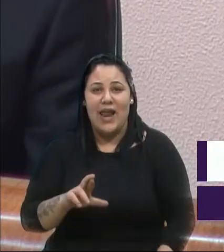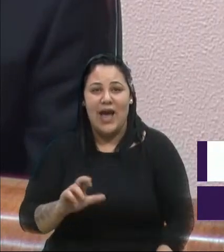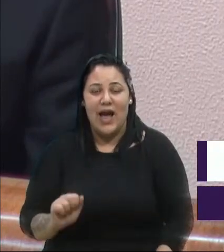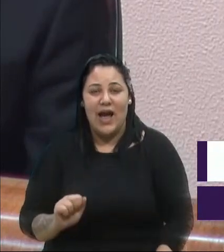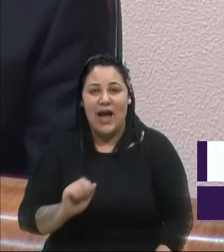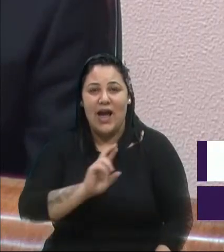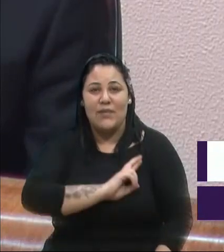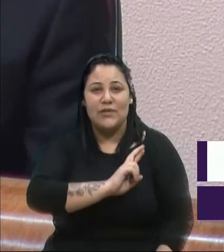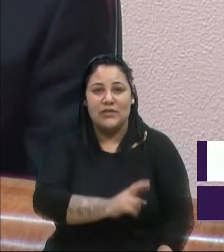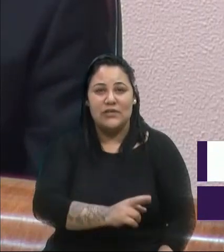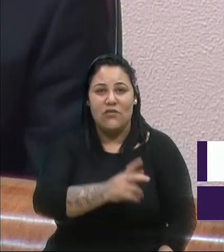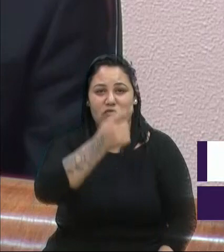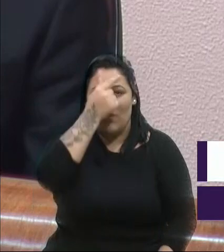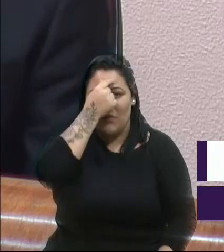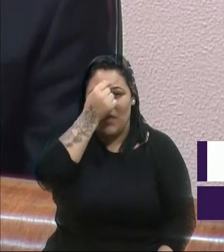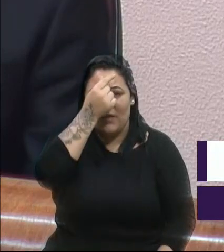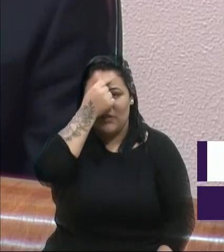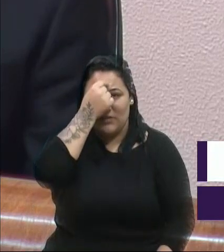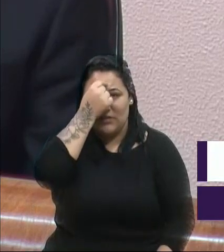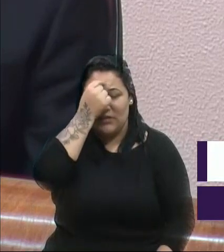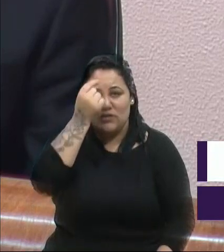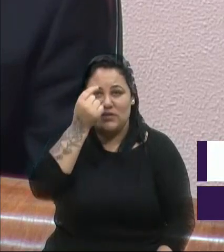representando a faculdade